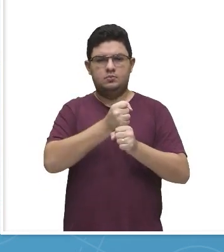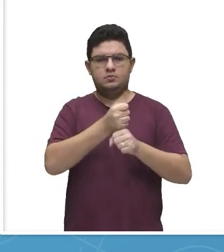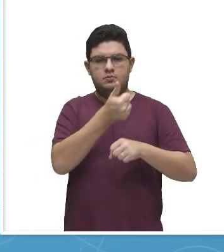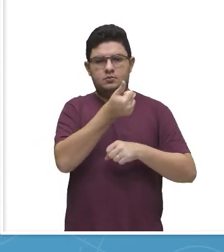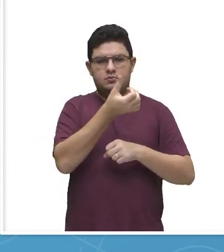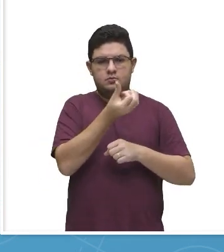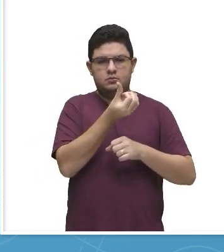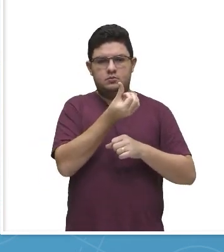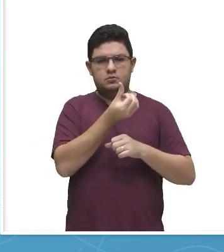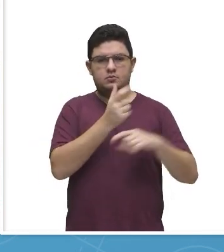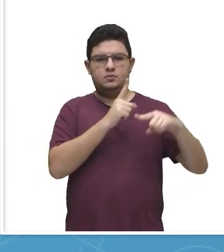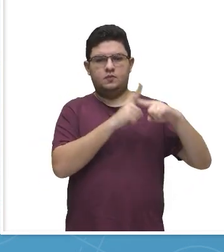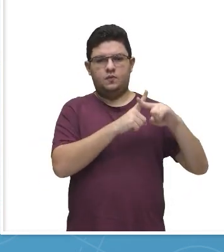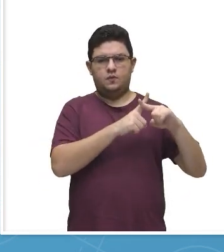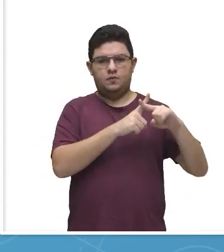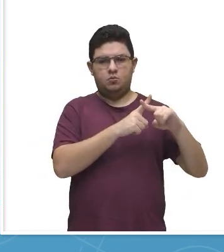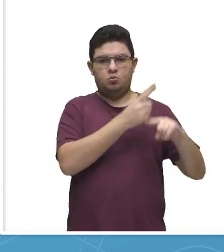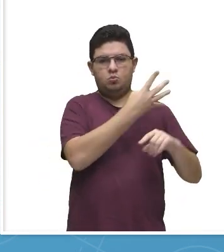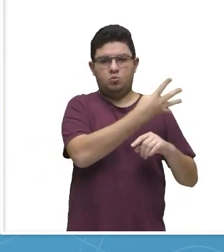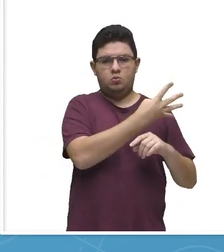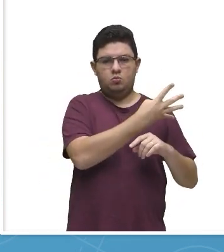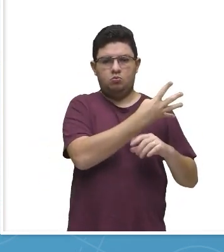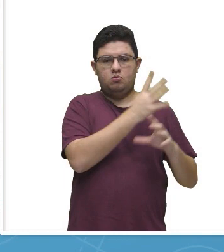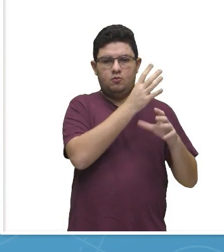4, igual a 64.